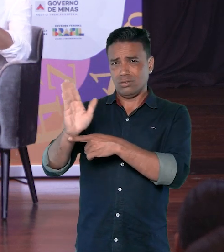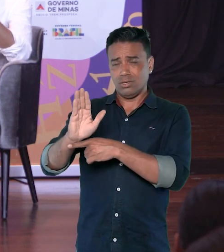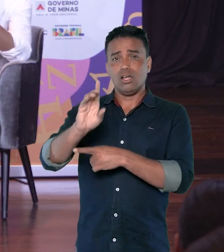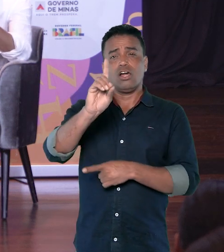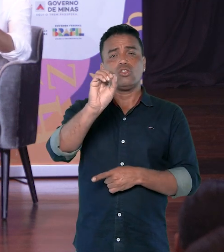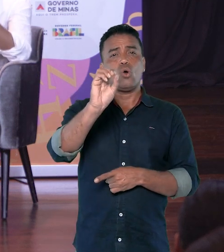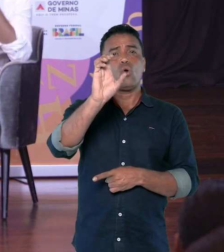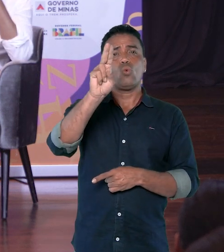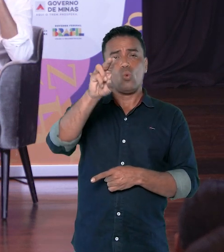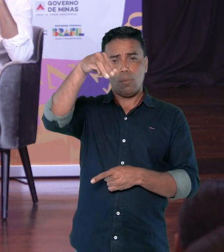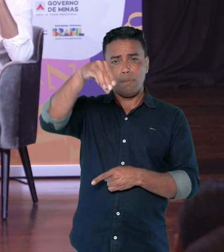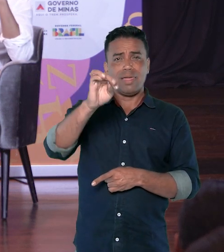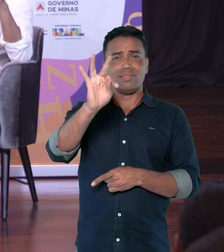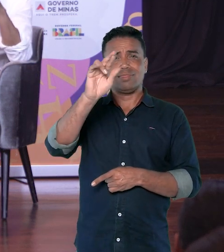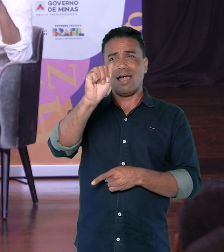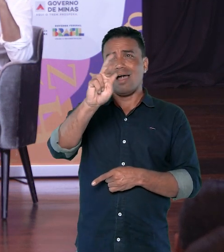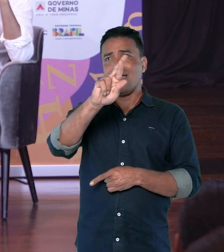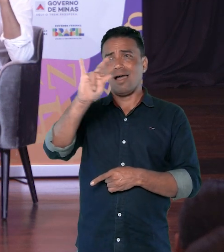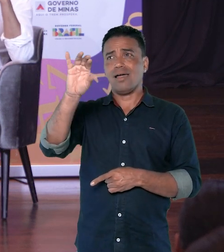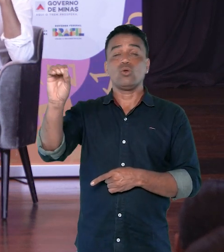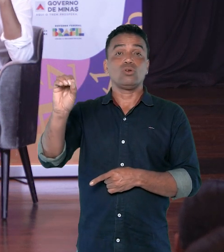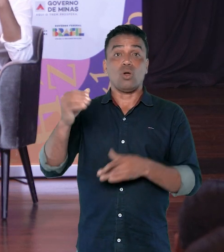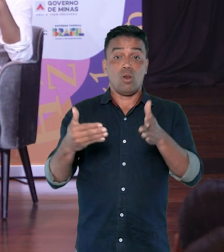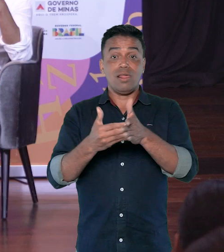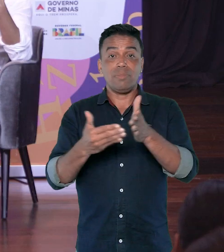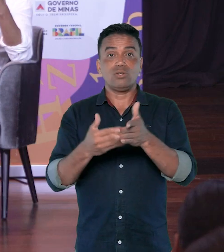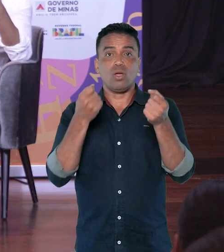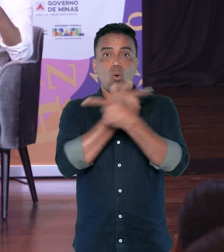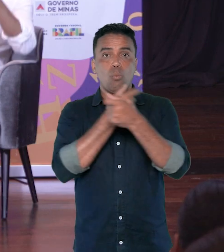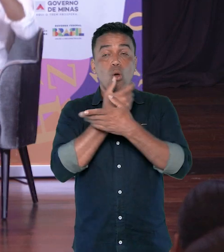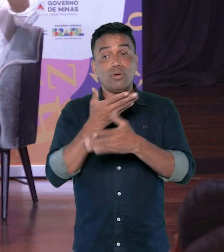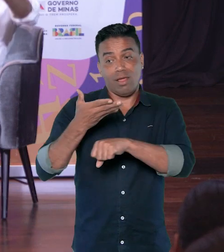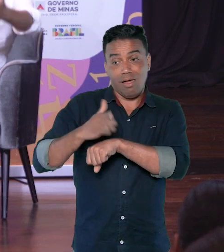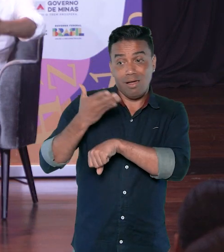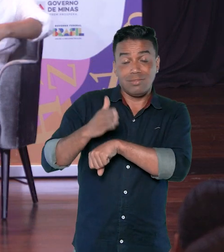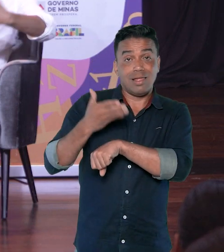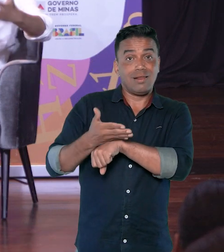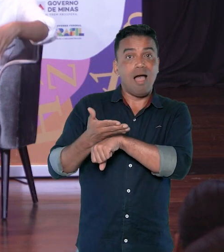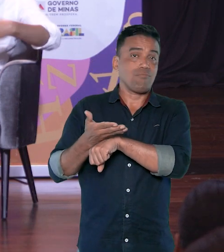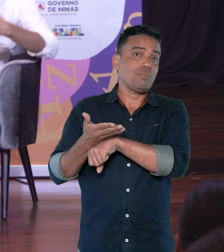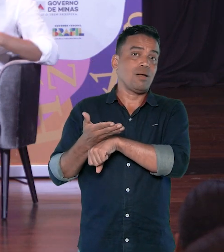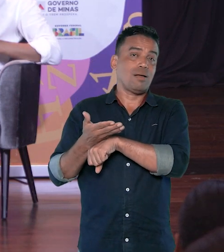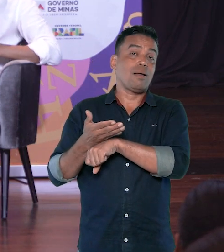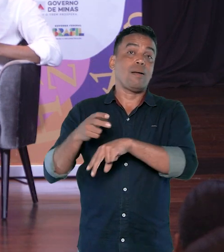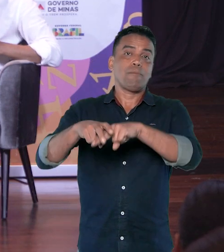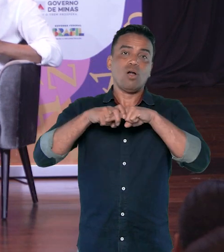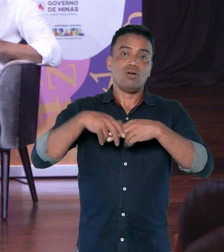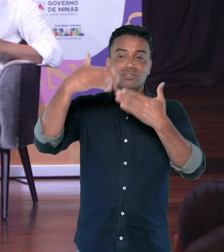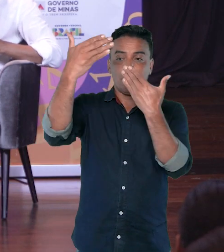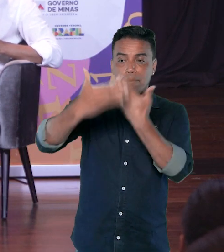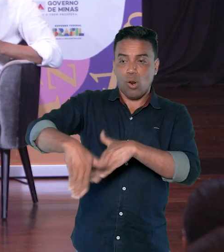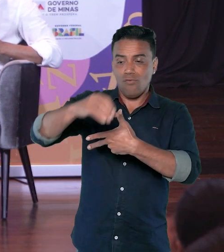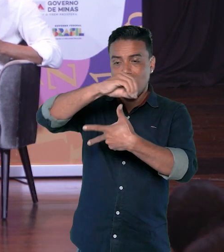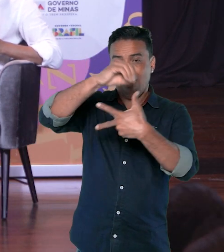interessante que fala sobre os limites do humor. E eu queria treinar eles para o Enem, né? Então, a gente viu o